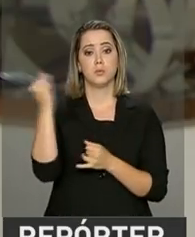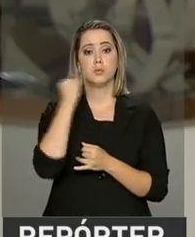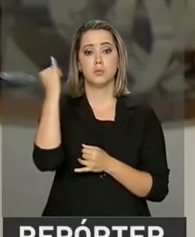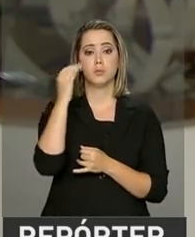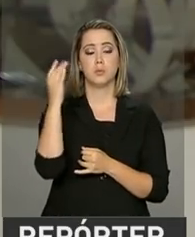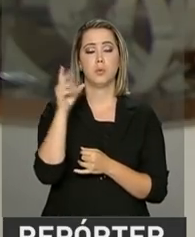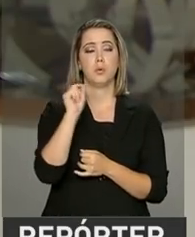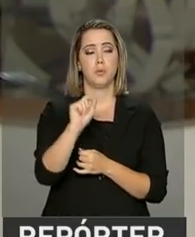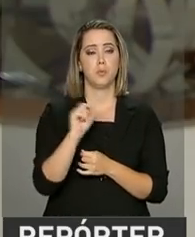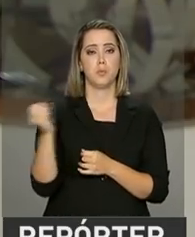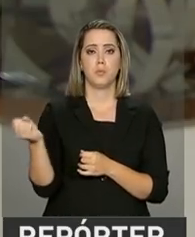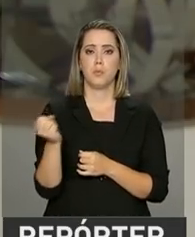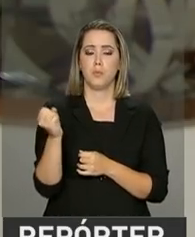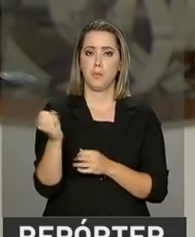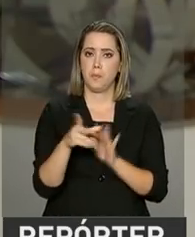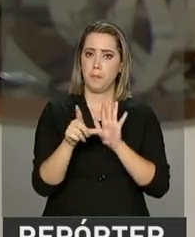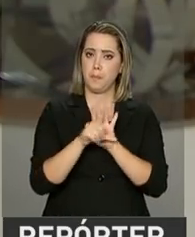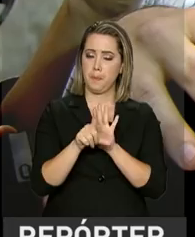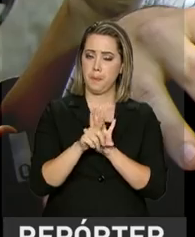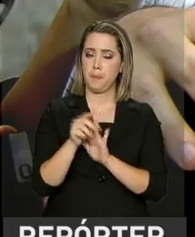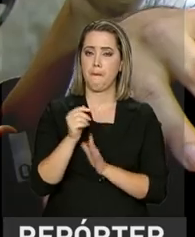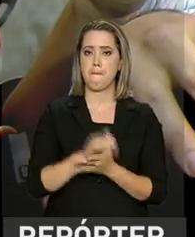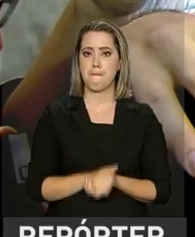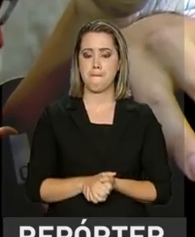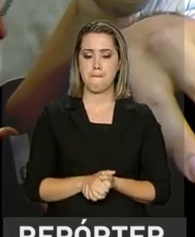e da negociação com o congresso